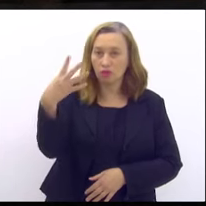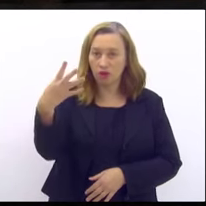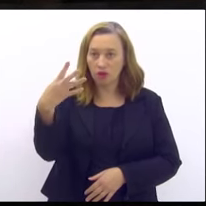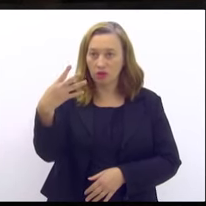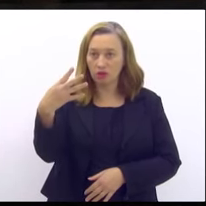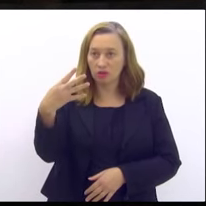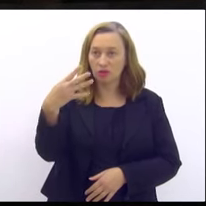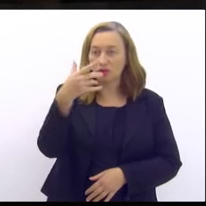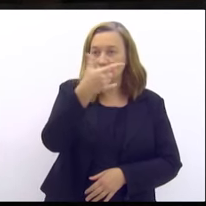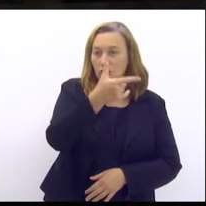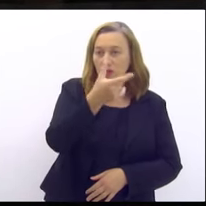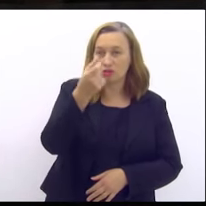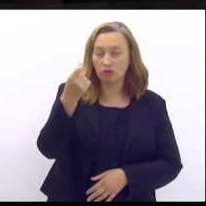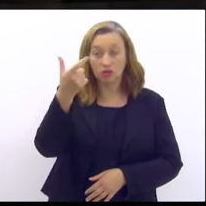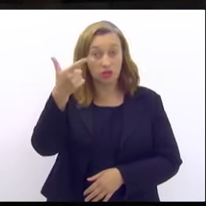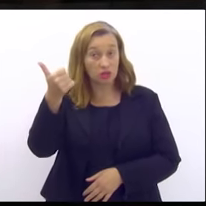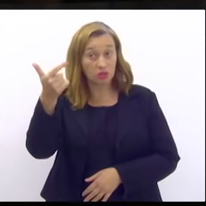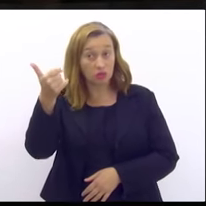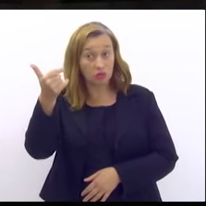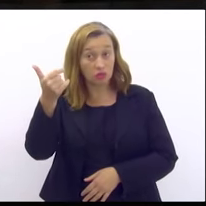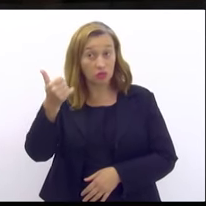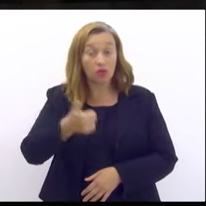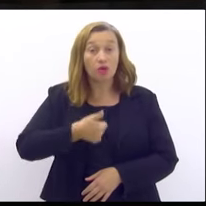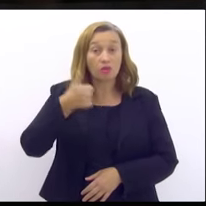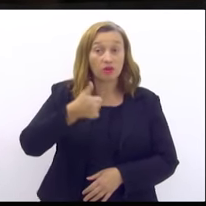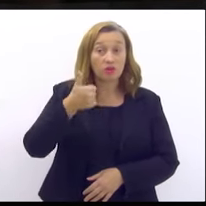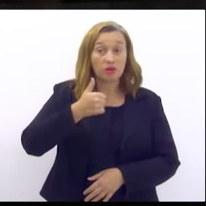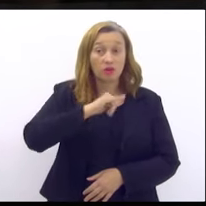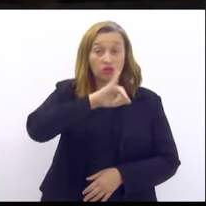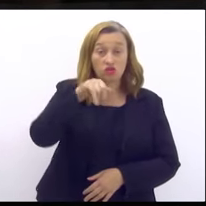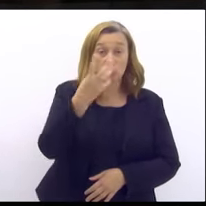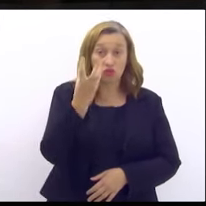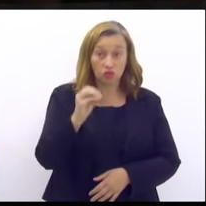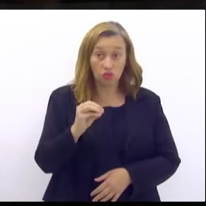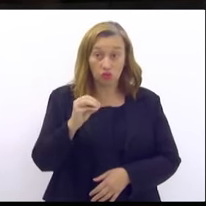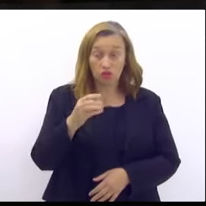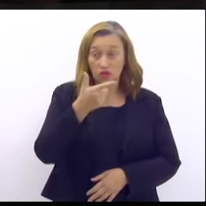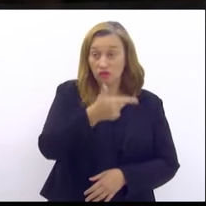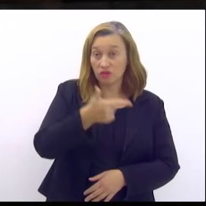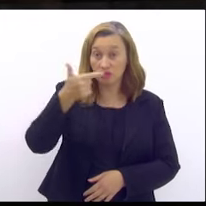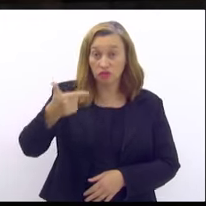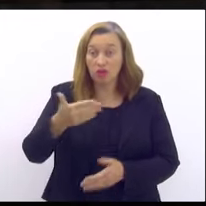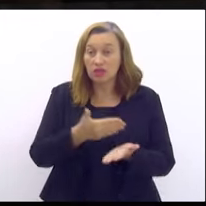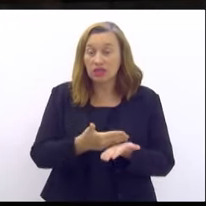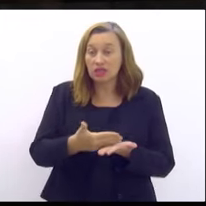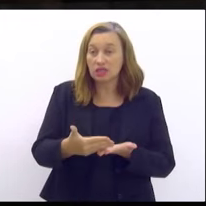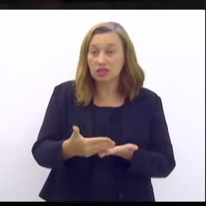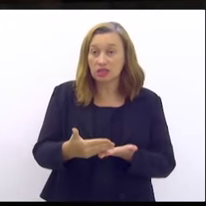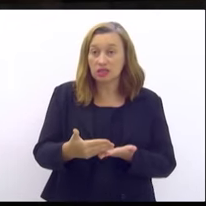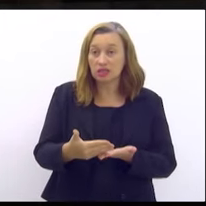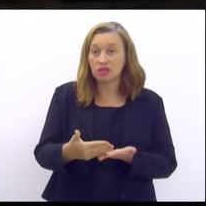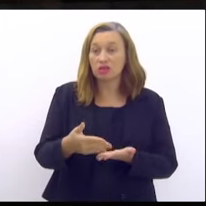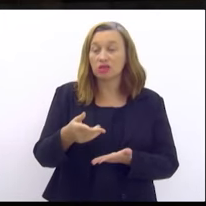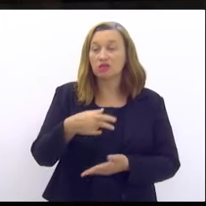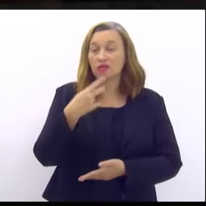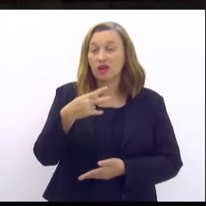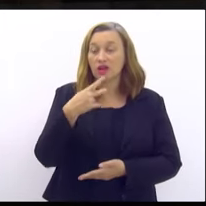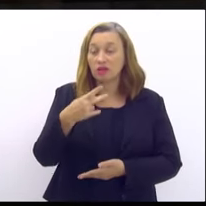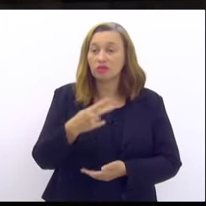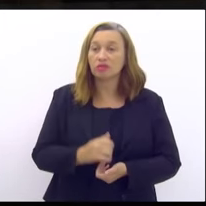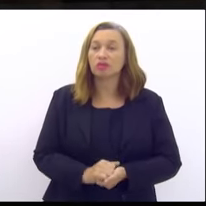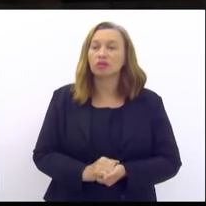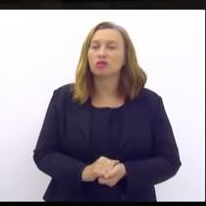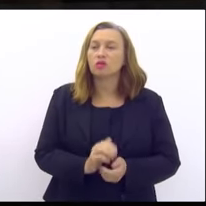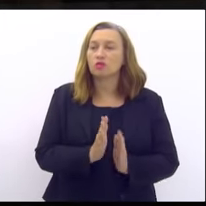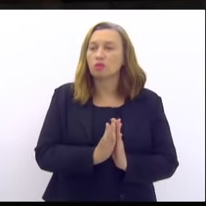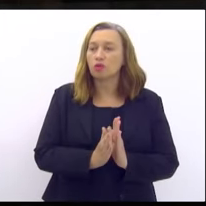de 22 em primeo de julho de 22 iniciando-se aquilo que chamamos de